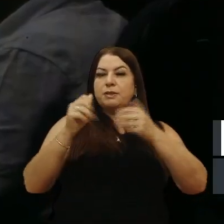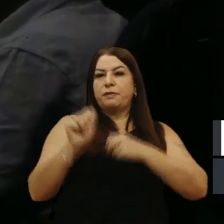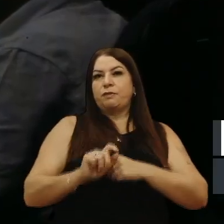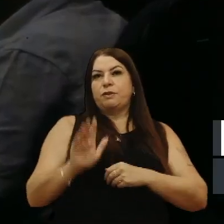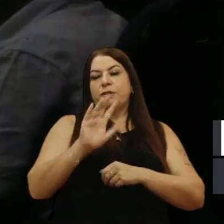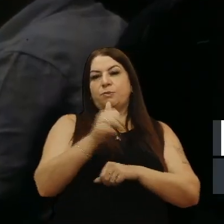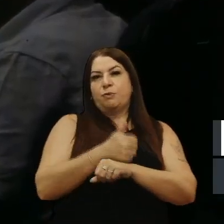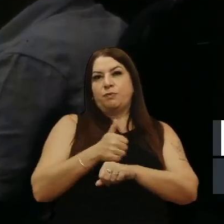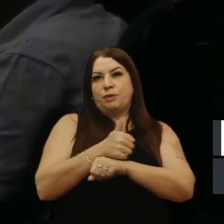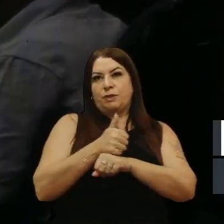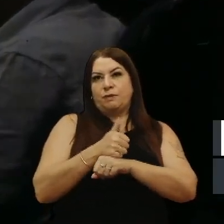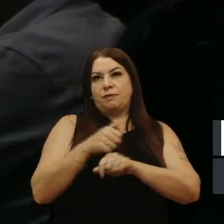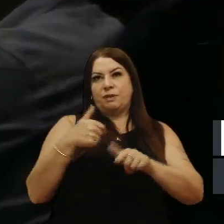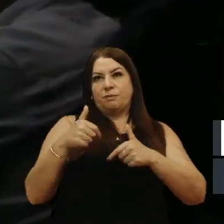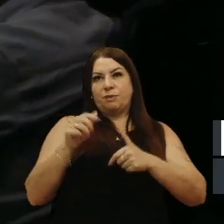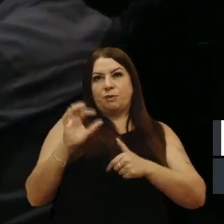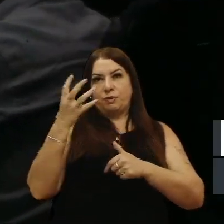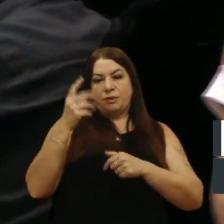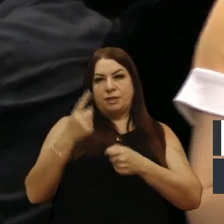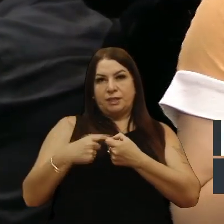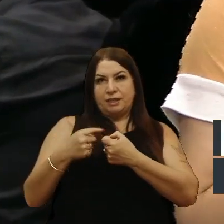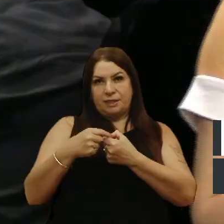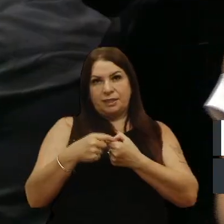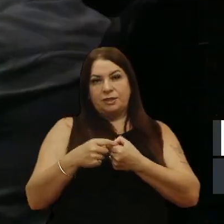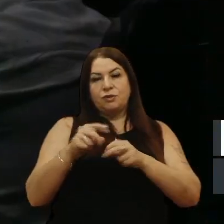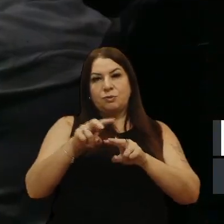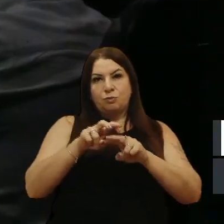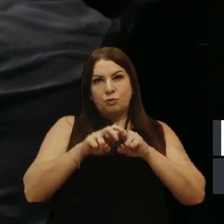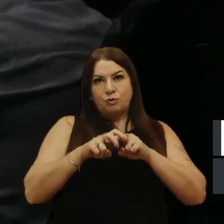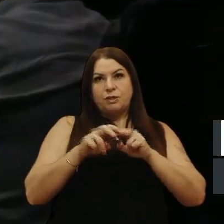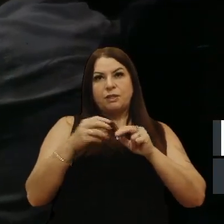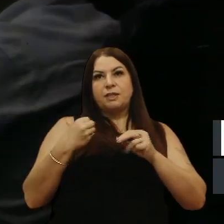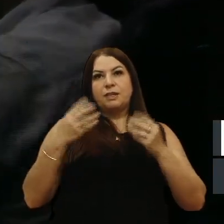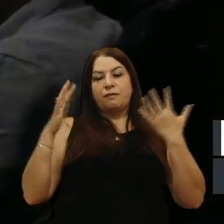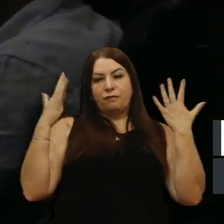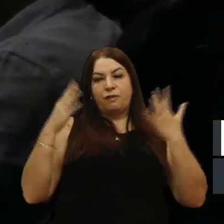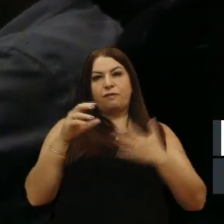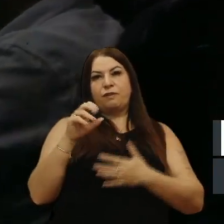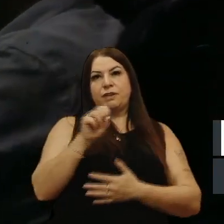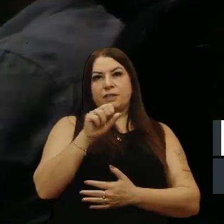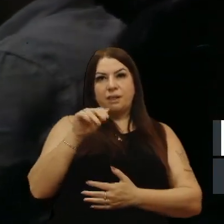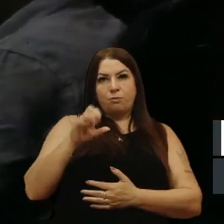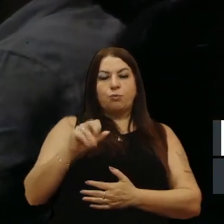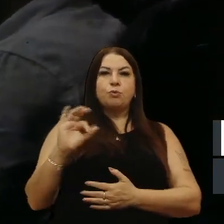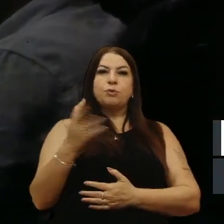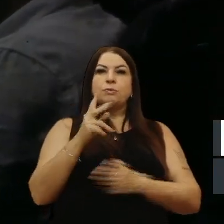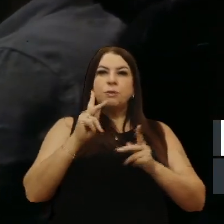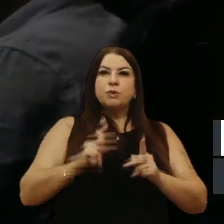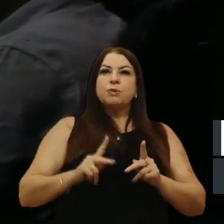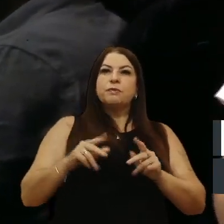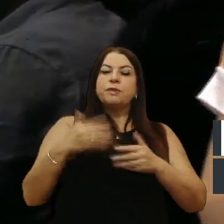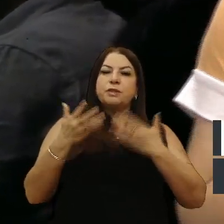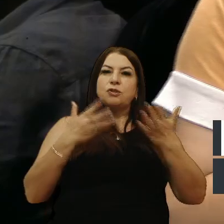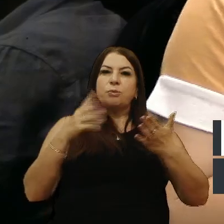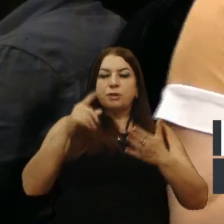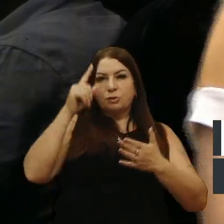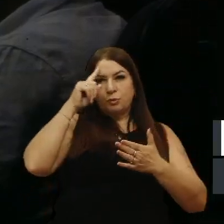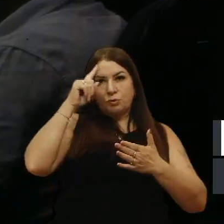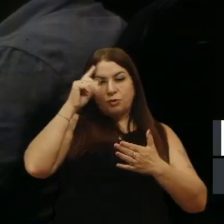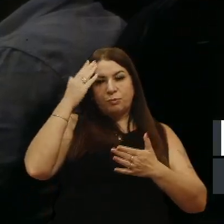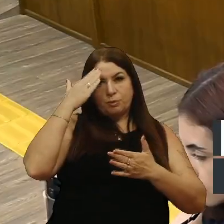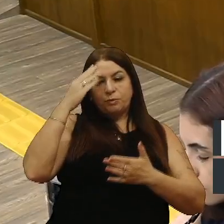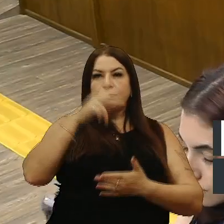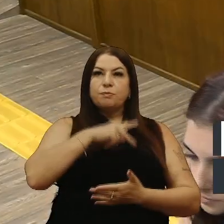dos profissionais que fazem o serviço acontecer na nossa cidade. Por isso, viva o SAMU e a todas as pessoas que fazem esse atendimento essencial todos os dias. Obrigado,